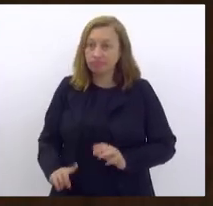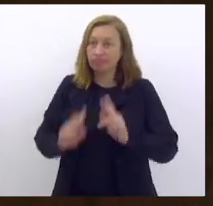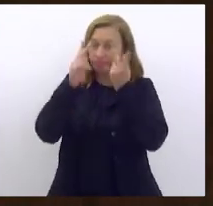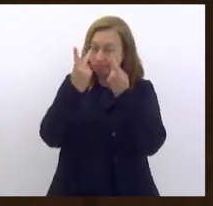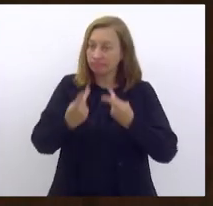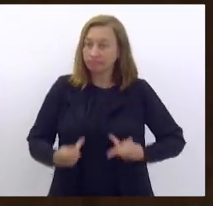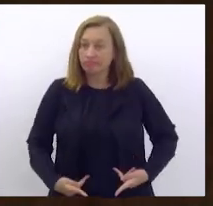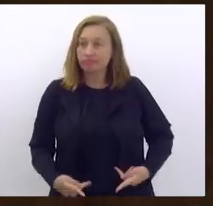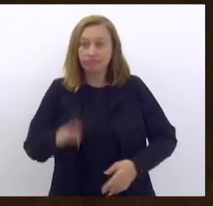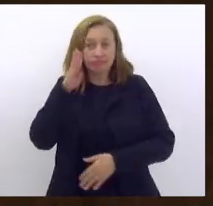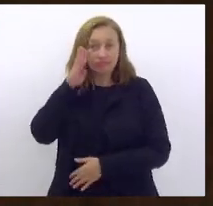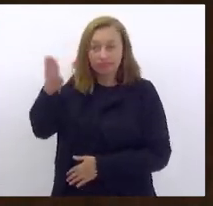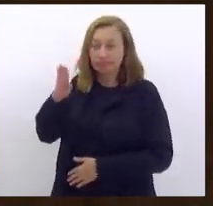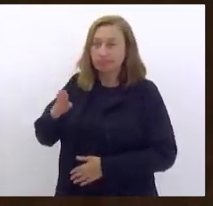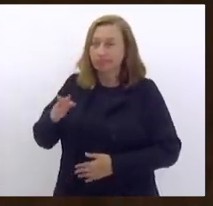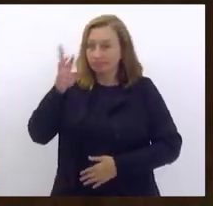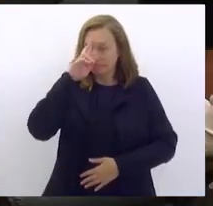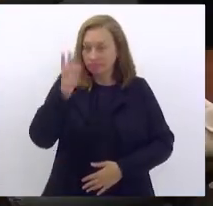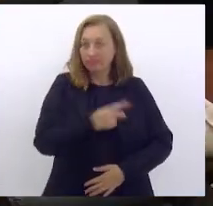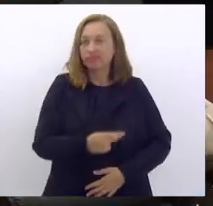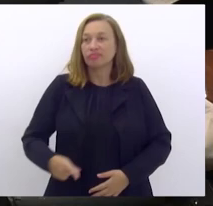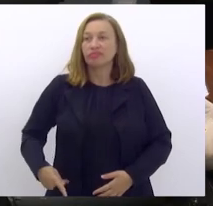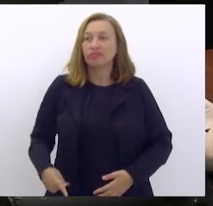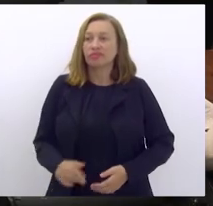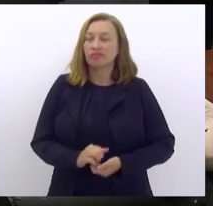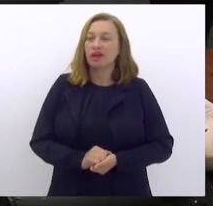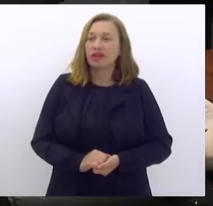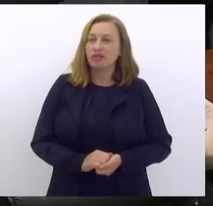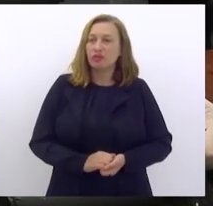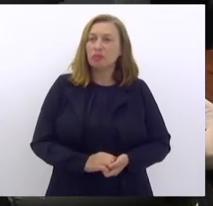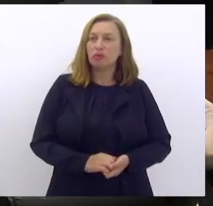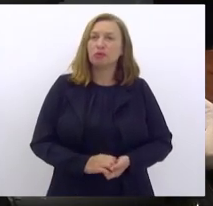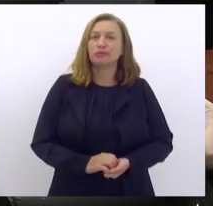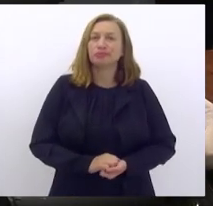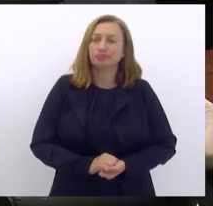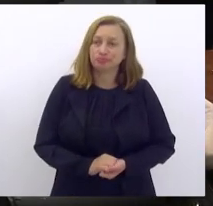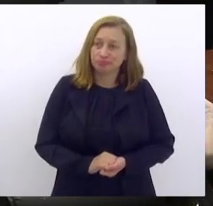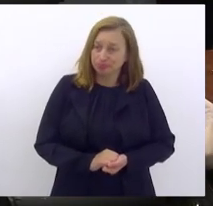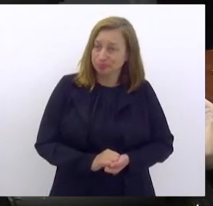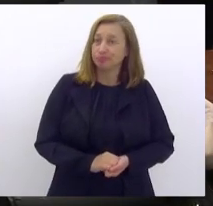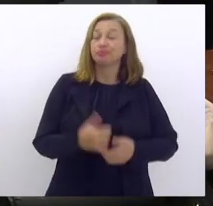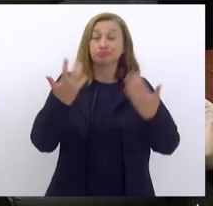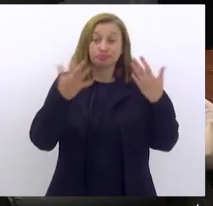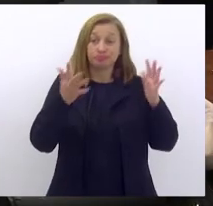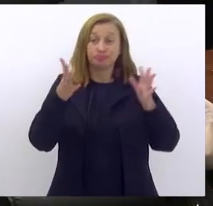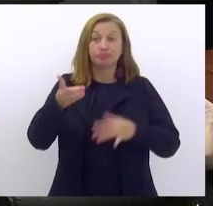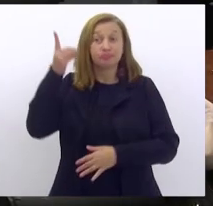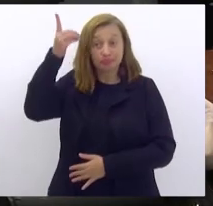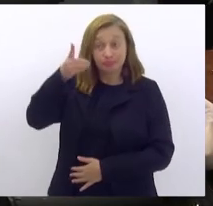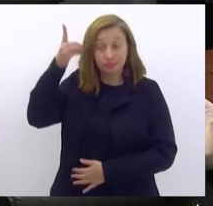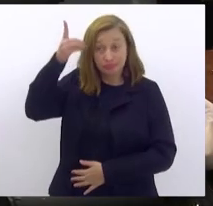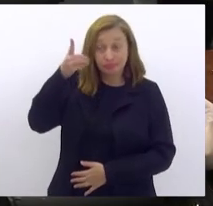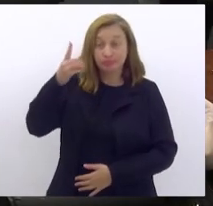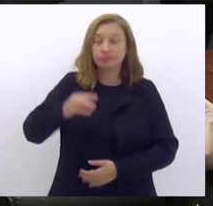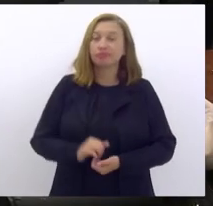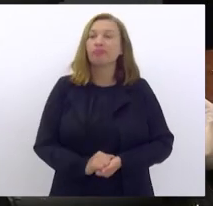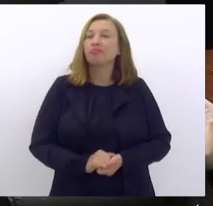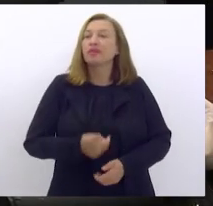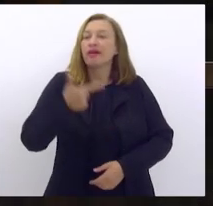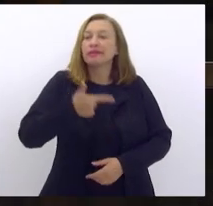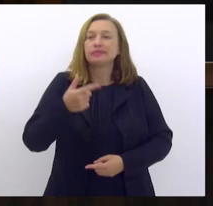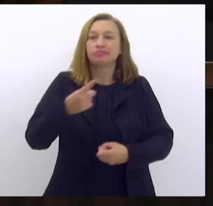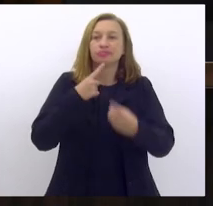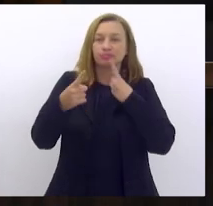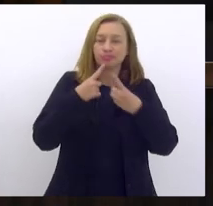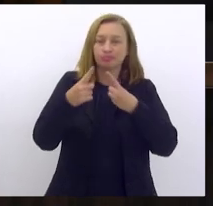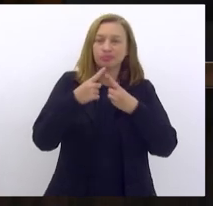humano fundamental. Obrigada, presidente. Parabéns, presidente. Parabéns, deputada. Aliás, deputada. Em segunda